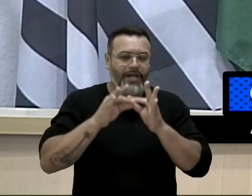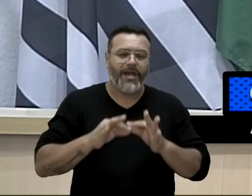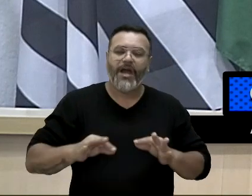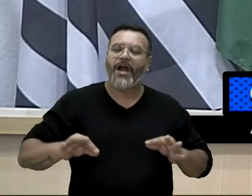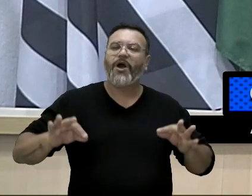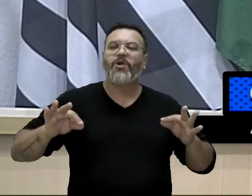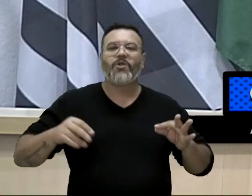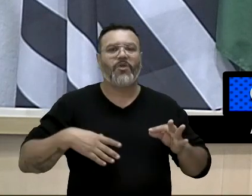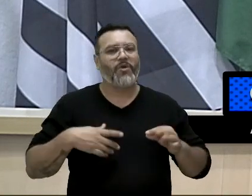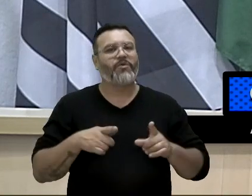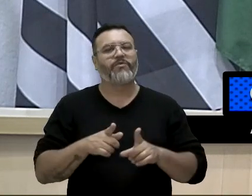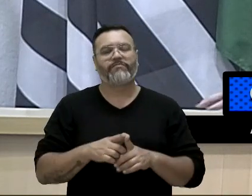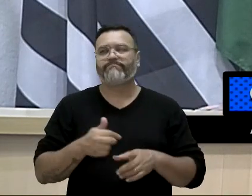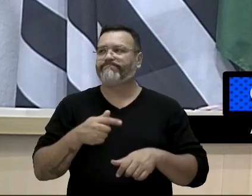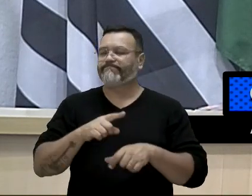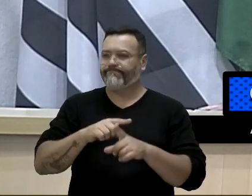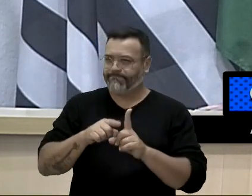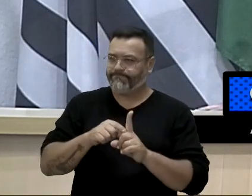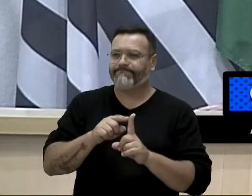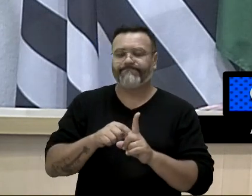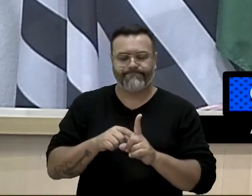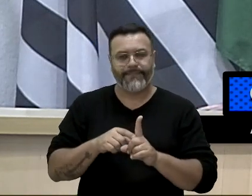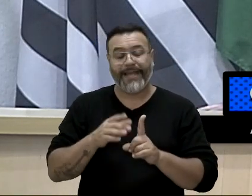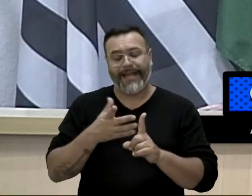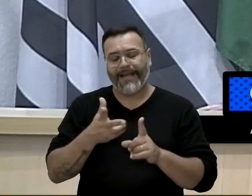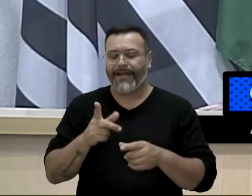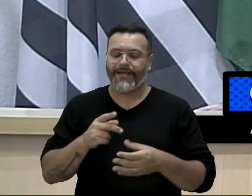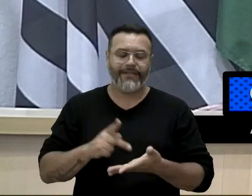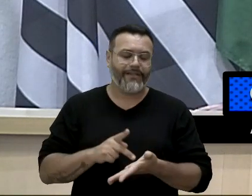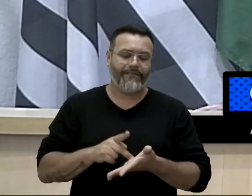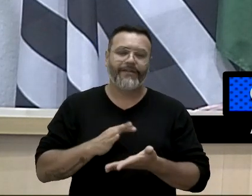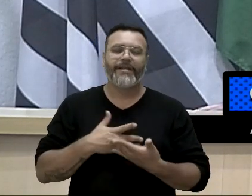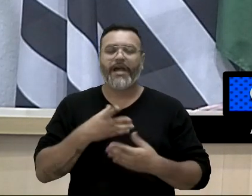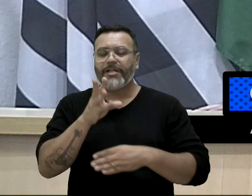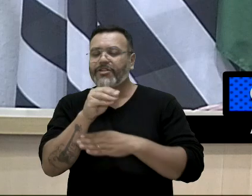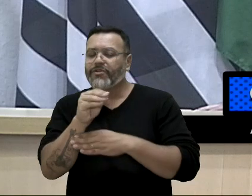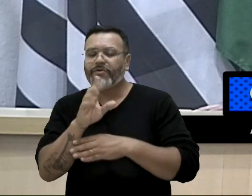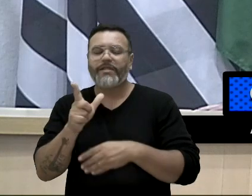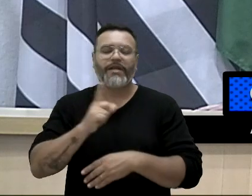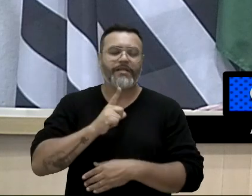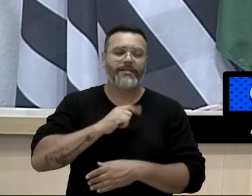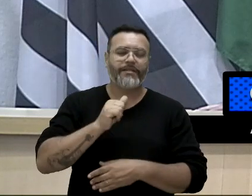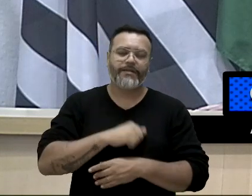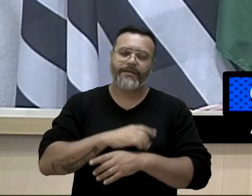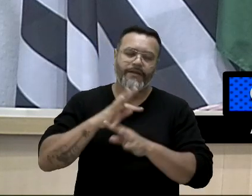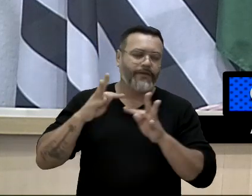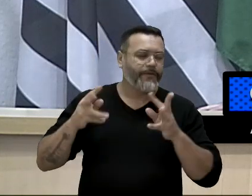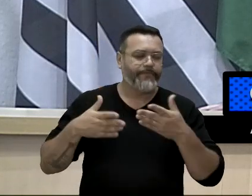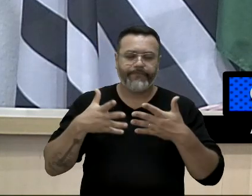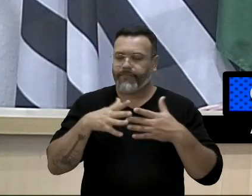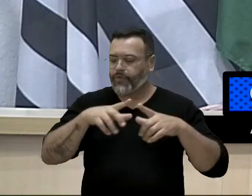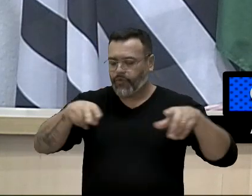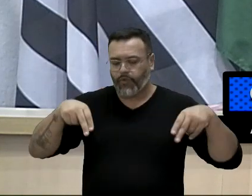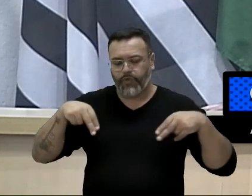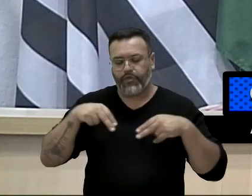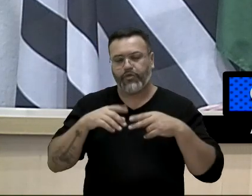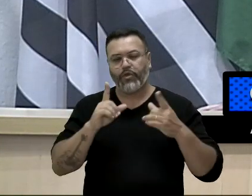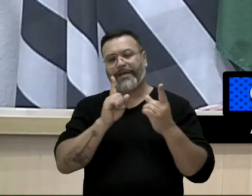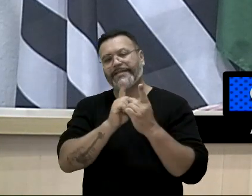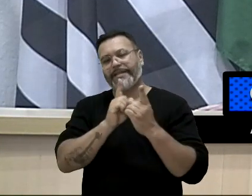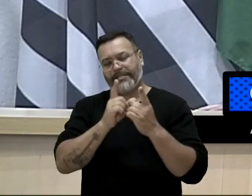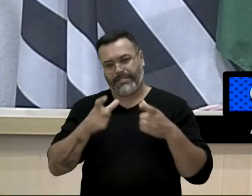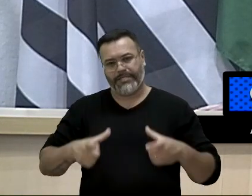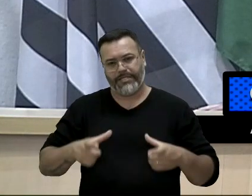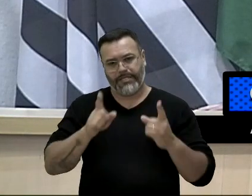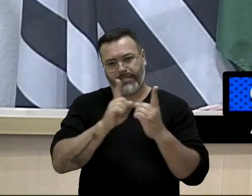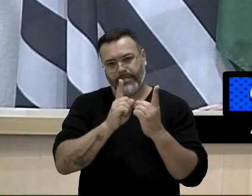na realidade, nós temos um cuidado lá para isso. Em todos os nossos ambulatórios, nós